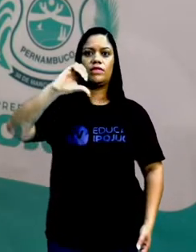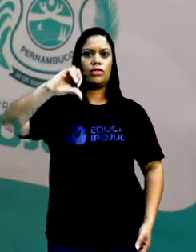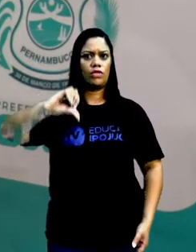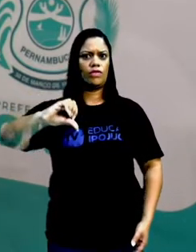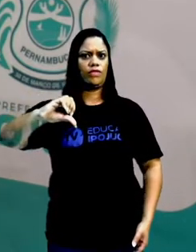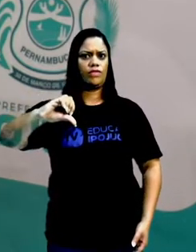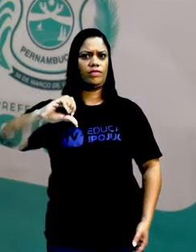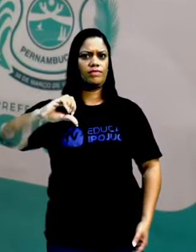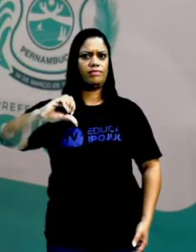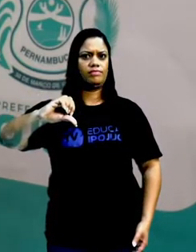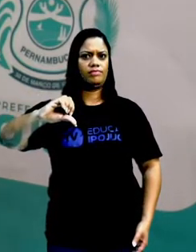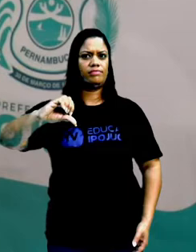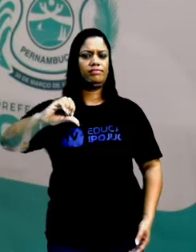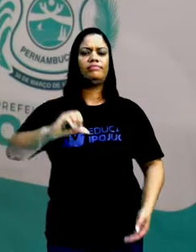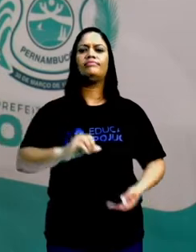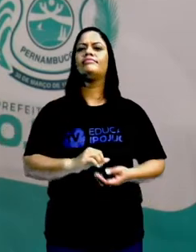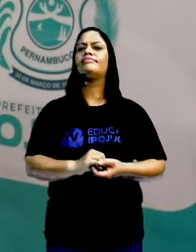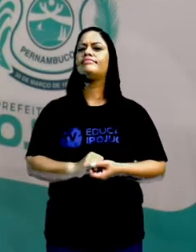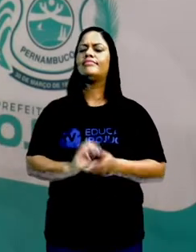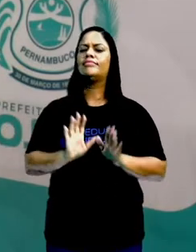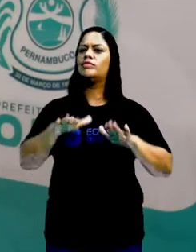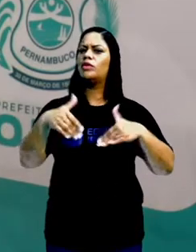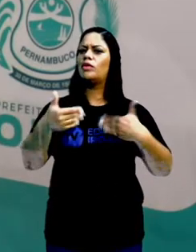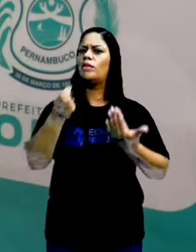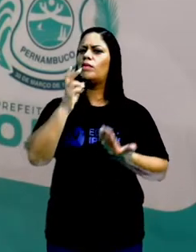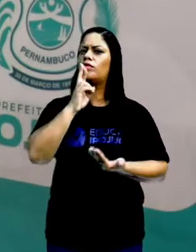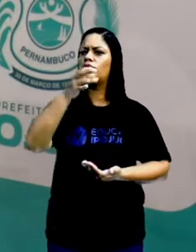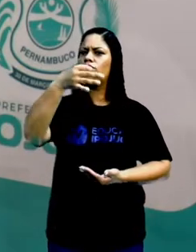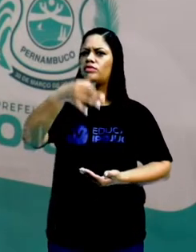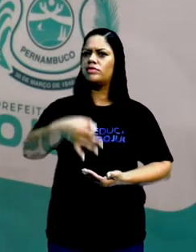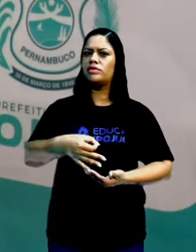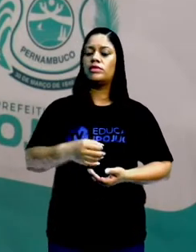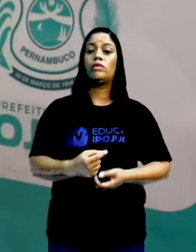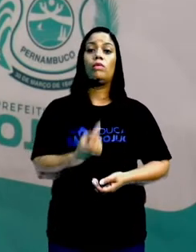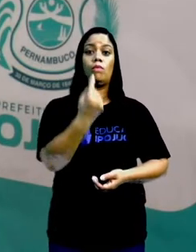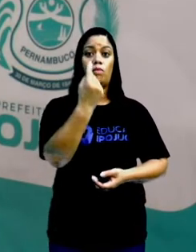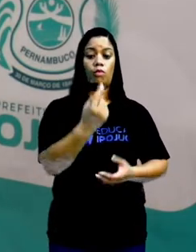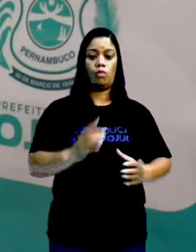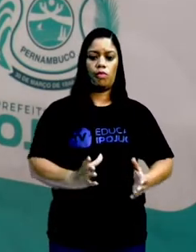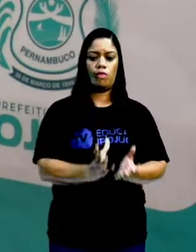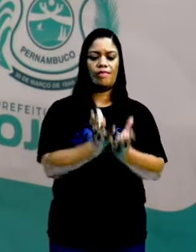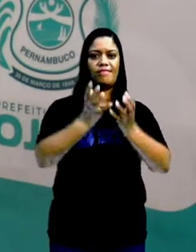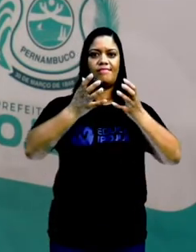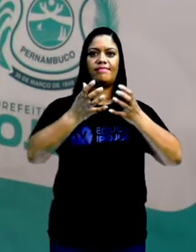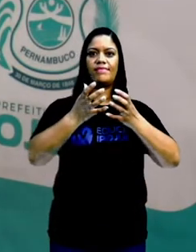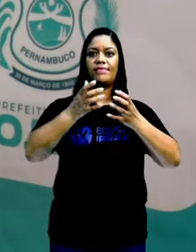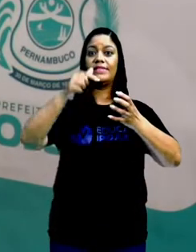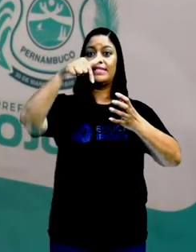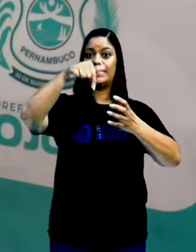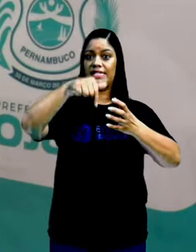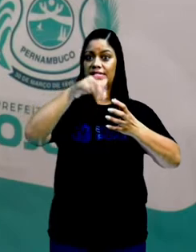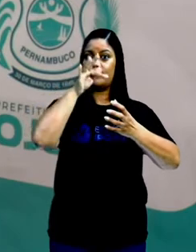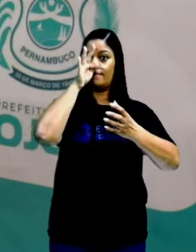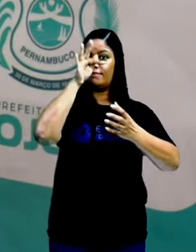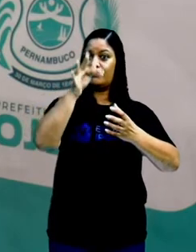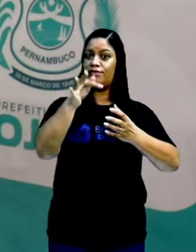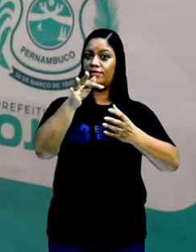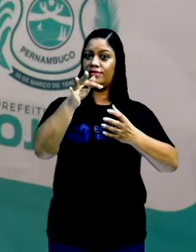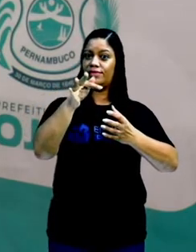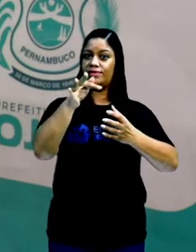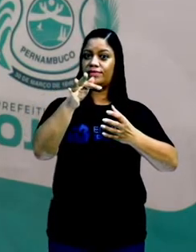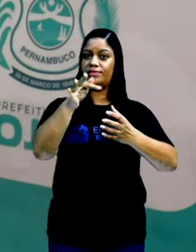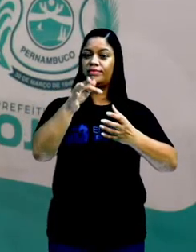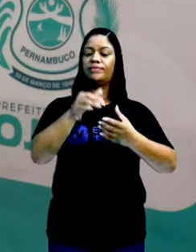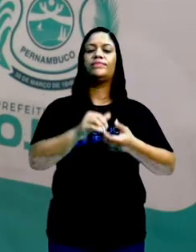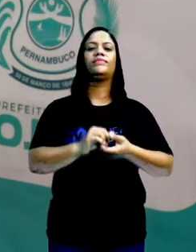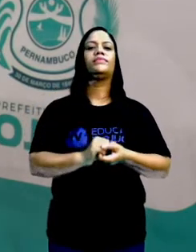9 flores. Qual será a resposta? Olha, um buquê só tem 7. Aí,